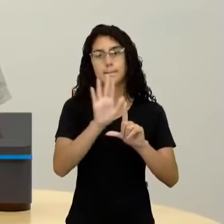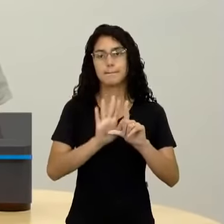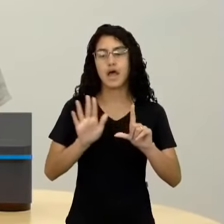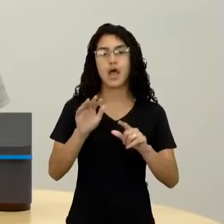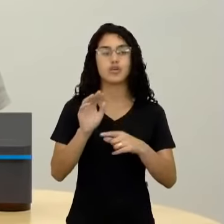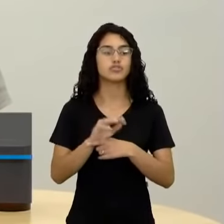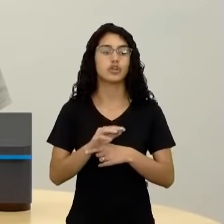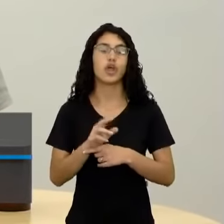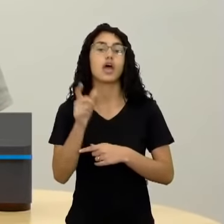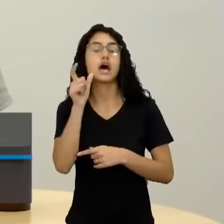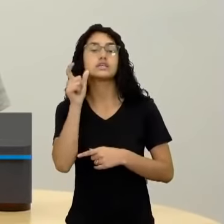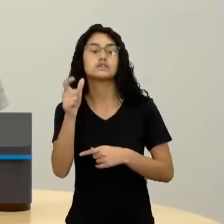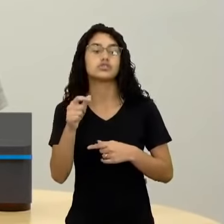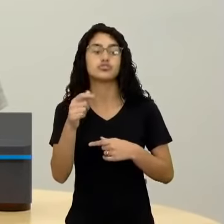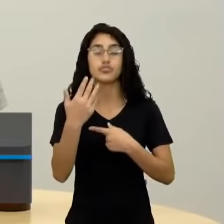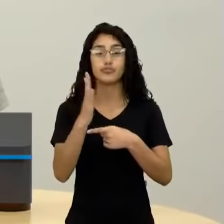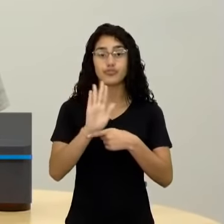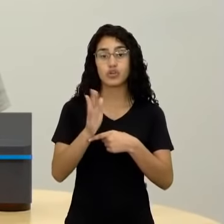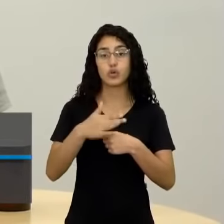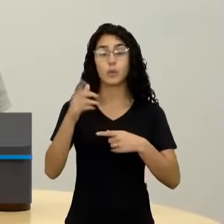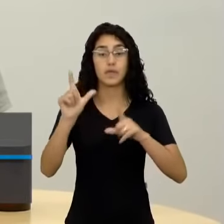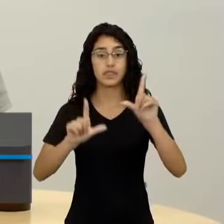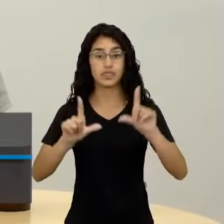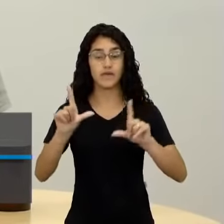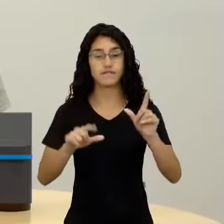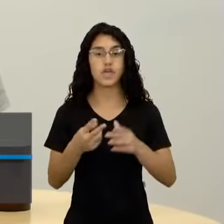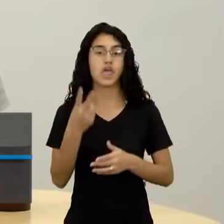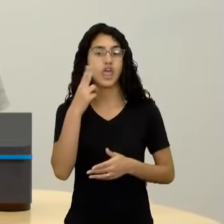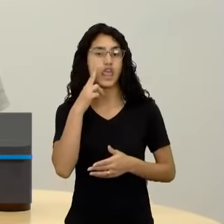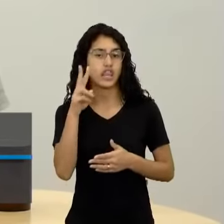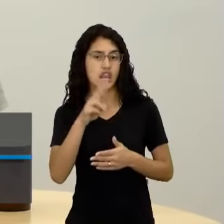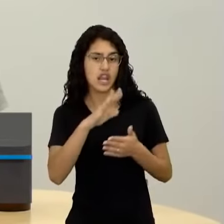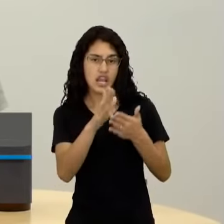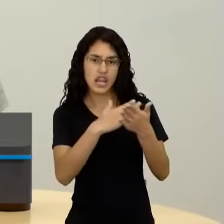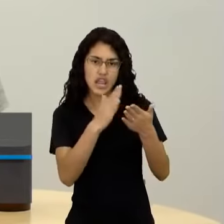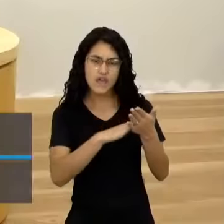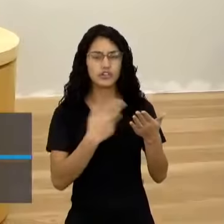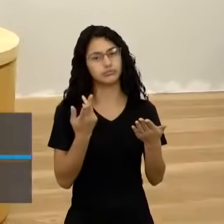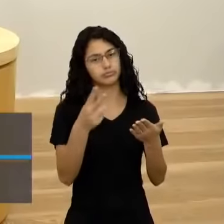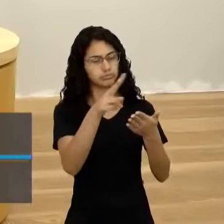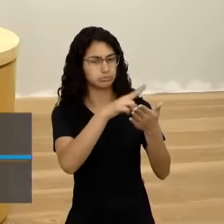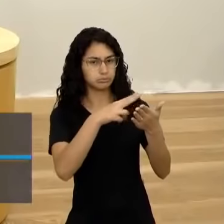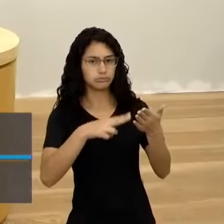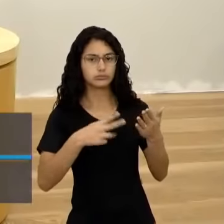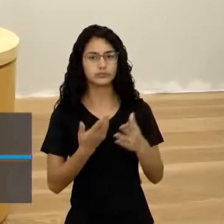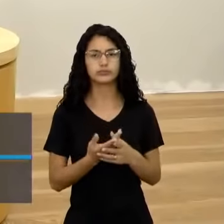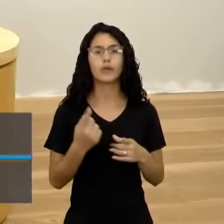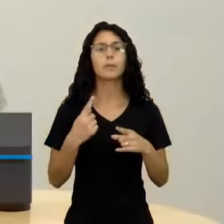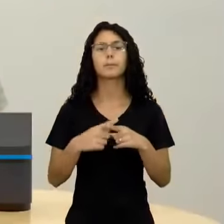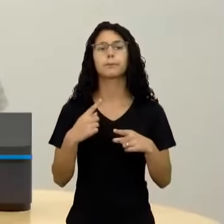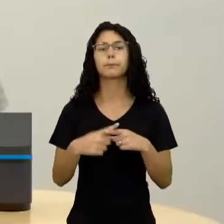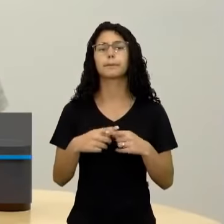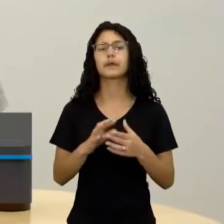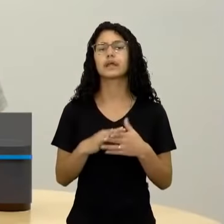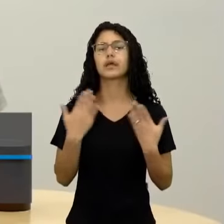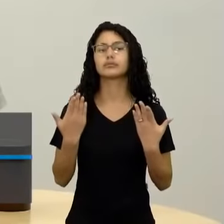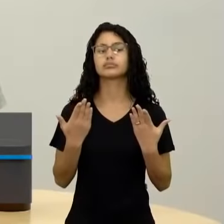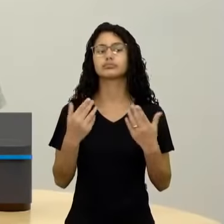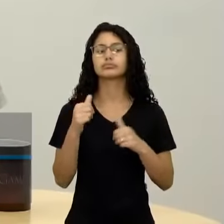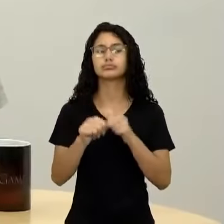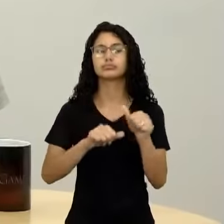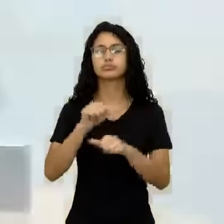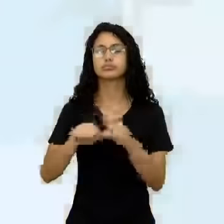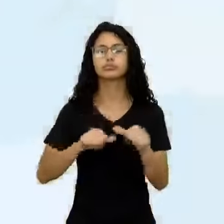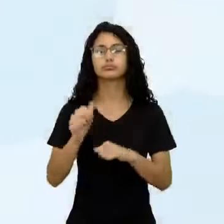assistir um filme a TV o livro A gente lê né normalmente então o que que o professor fez esse trocadilho vamos